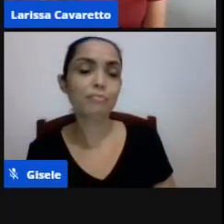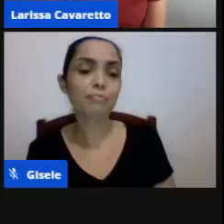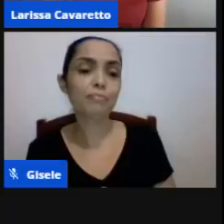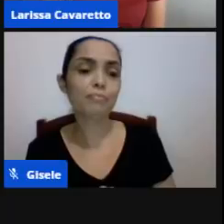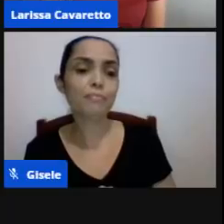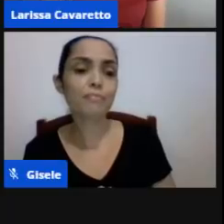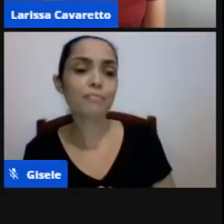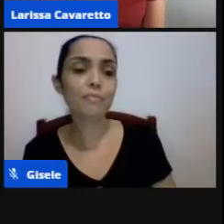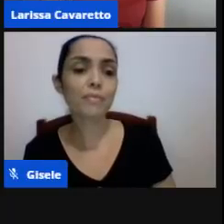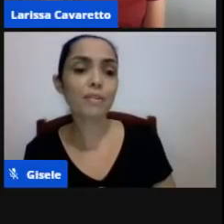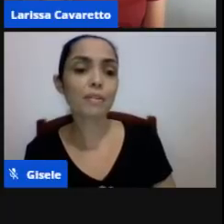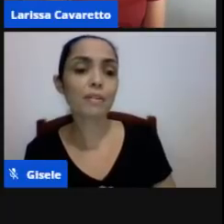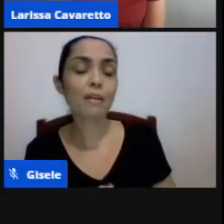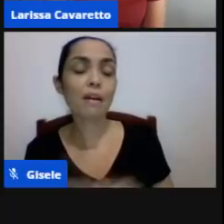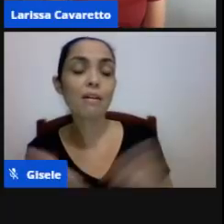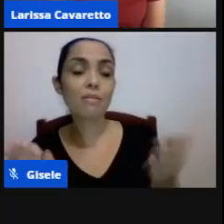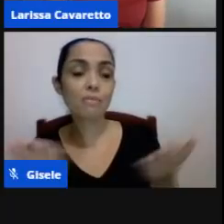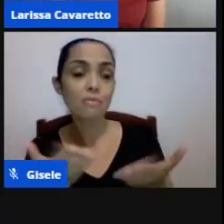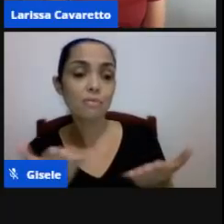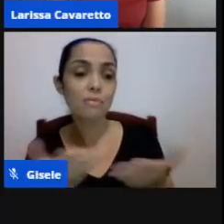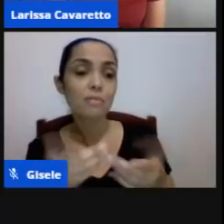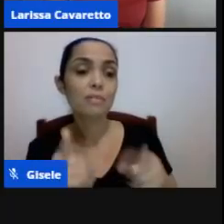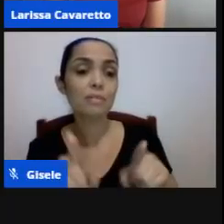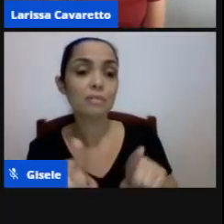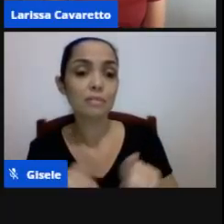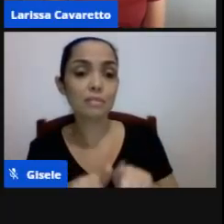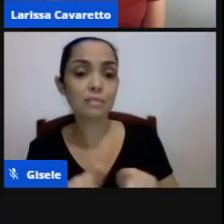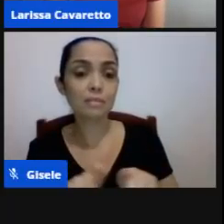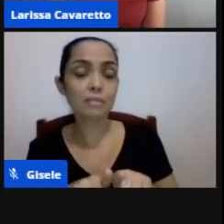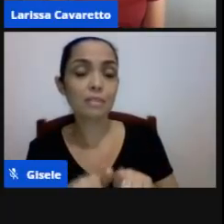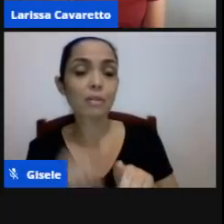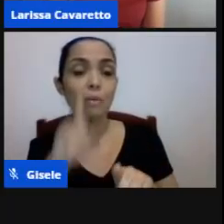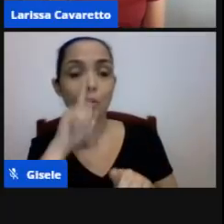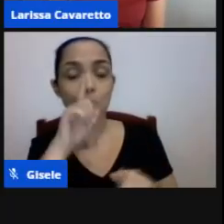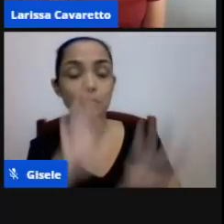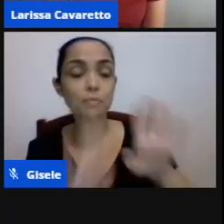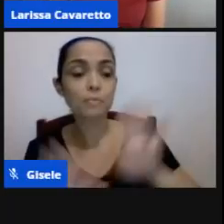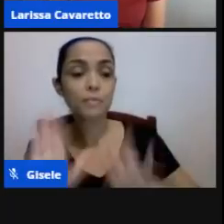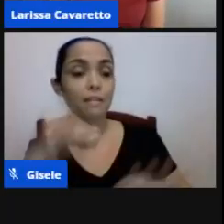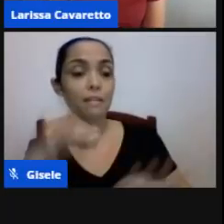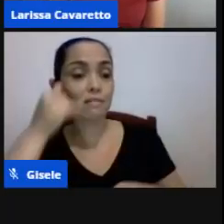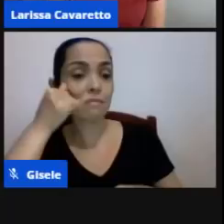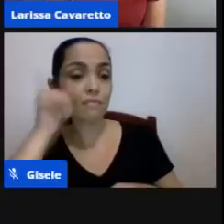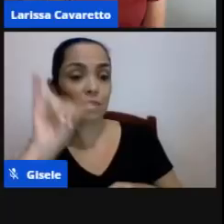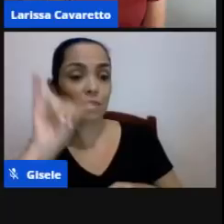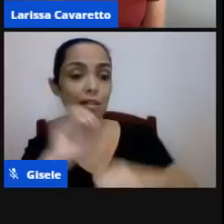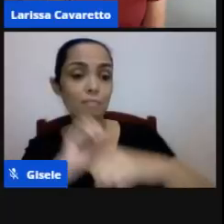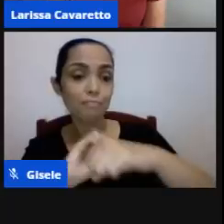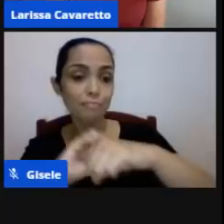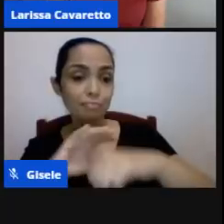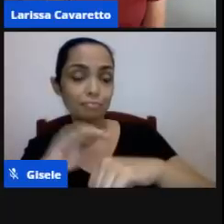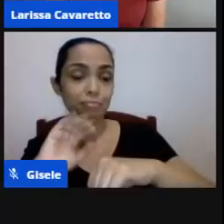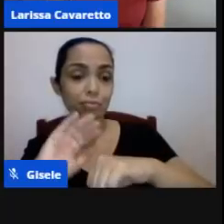E agora a gente vai falar um pouquinho sobre as medidas de prevenção da Covid-19.